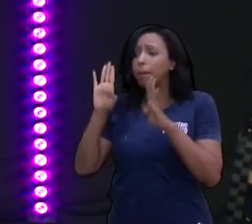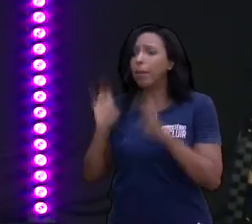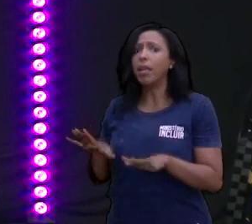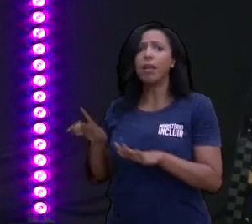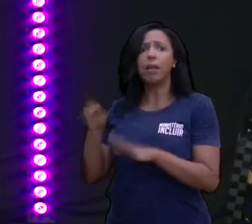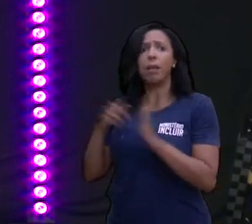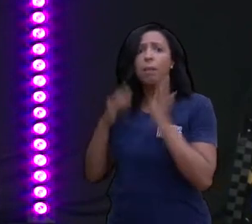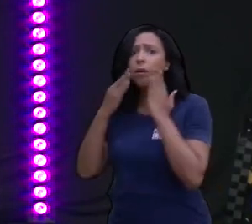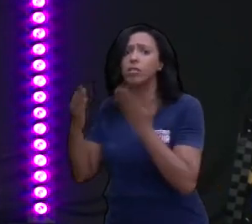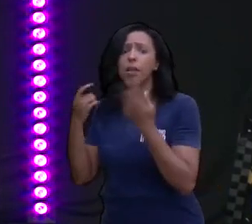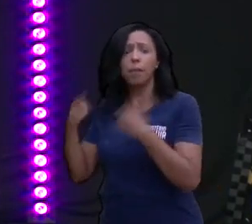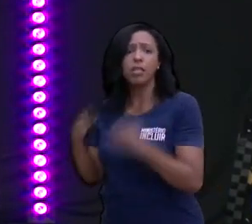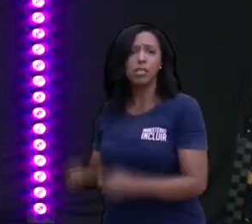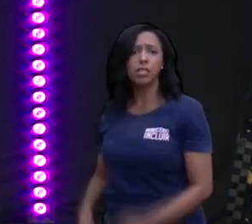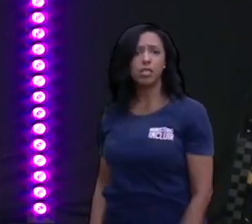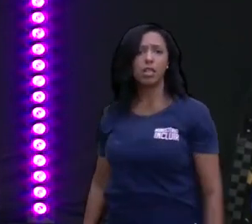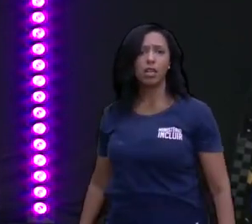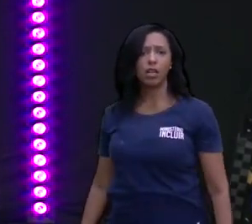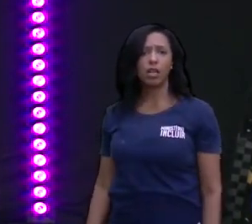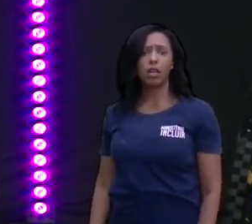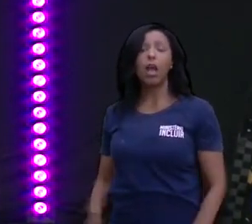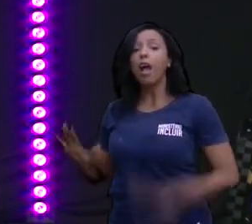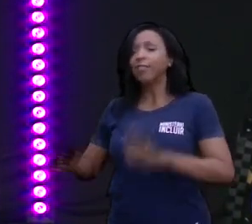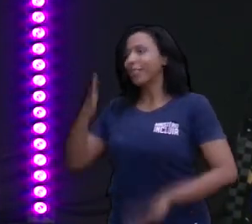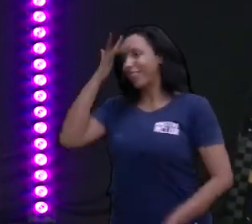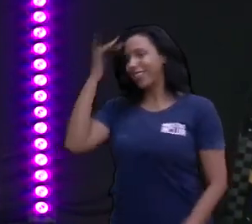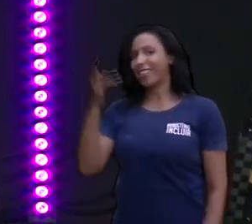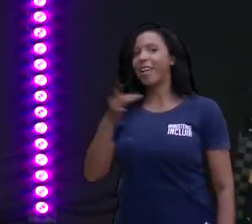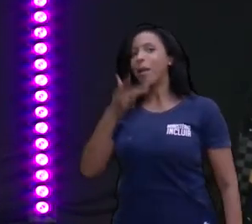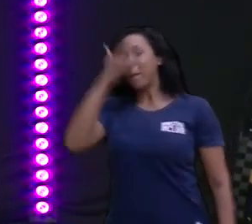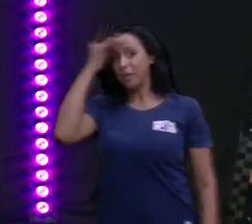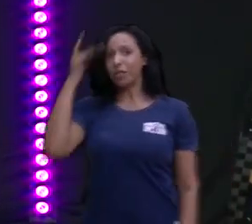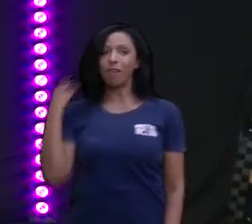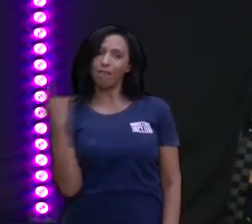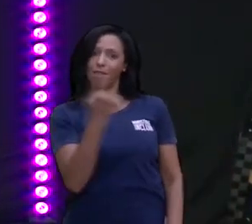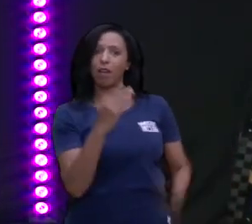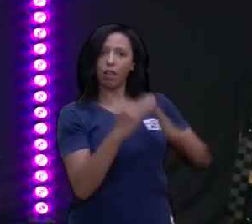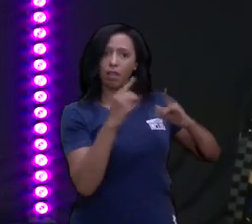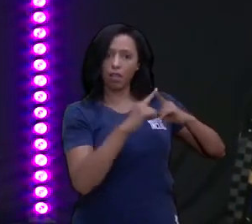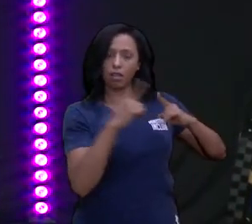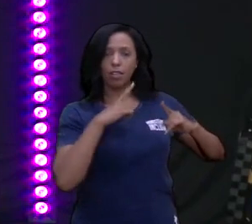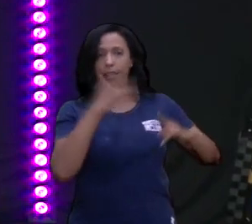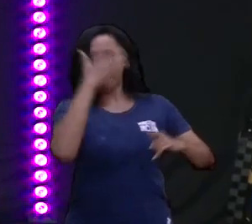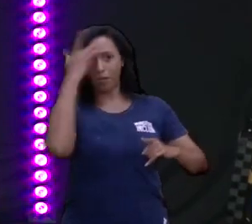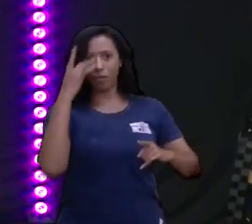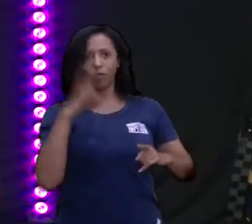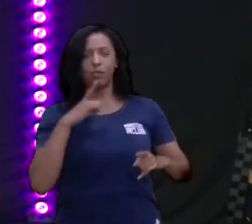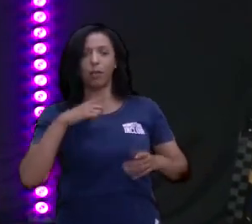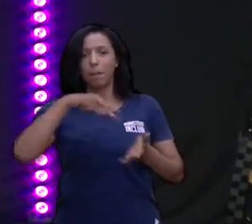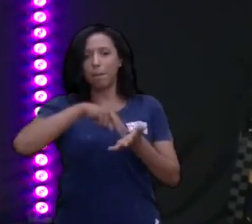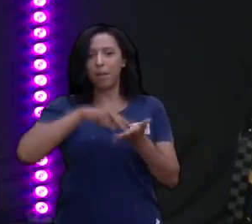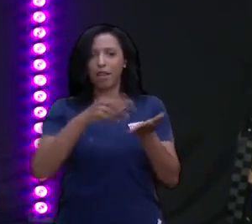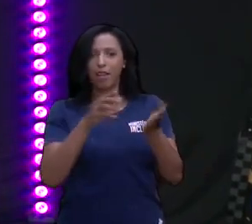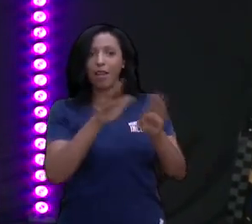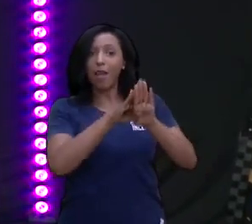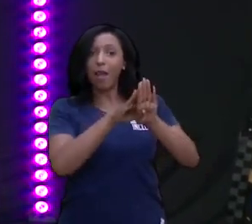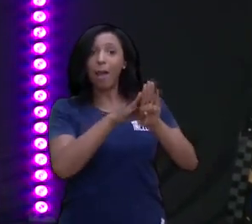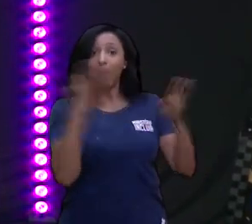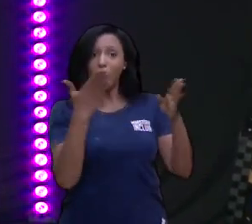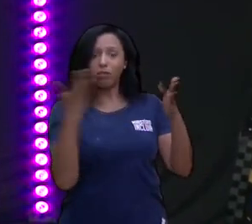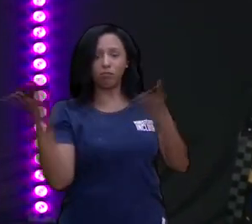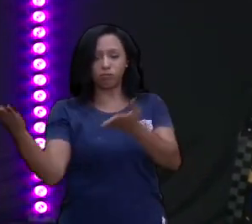recepção que pediu para eu ficar quieto ao do culto e marcar a gente falar aquele povo lá é bom demais e me